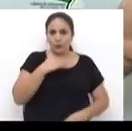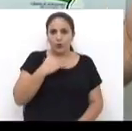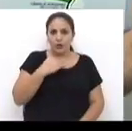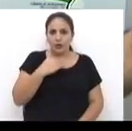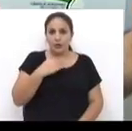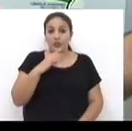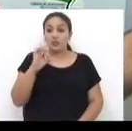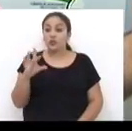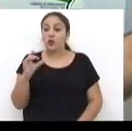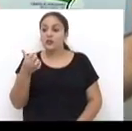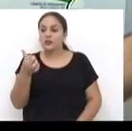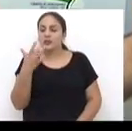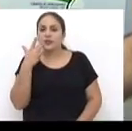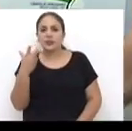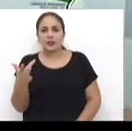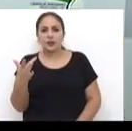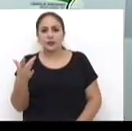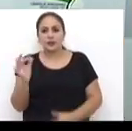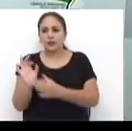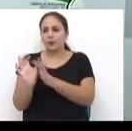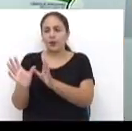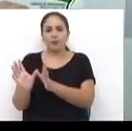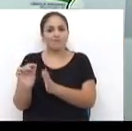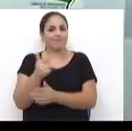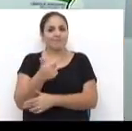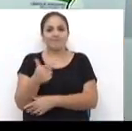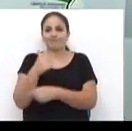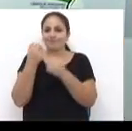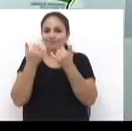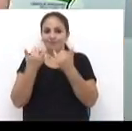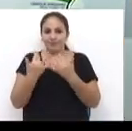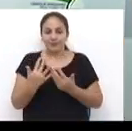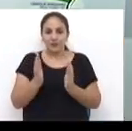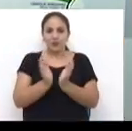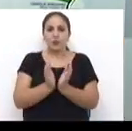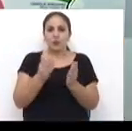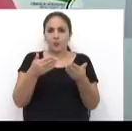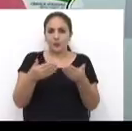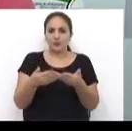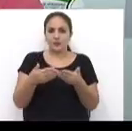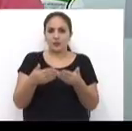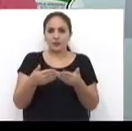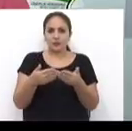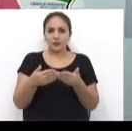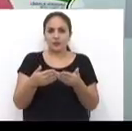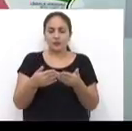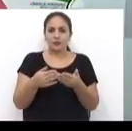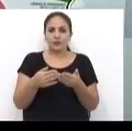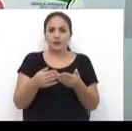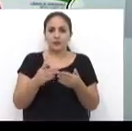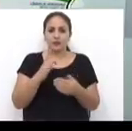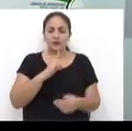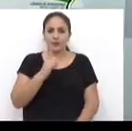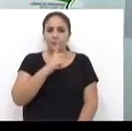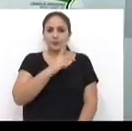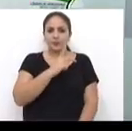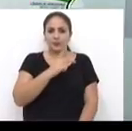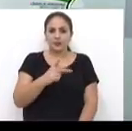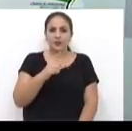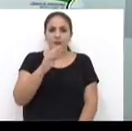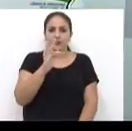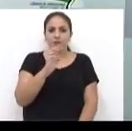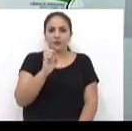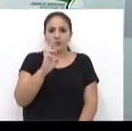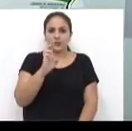IML e ser liberado às 18 horas da tarde, não tem explicação. A comissão, presidida pelo nosso colega Fernando